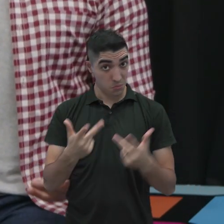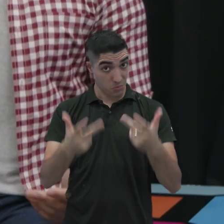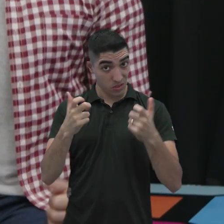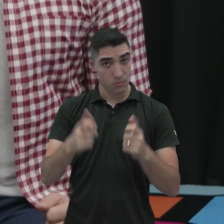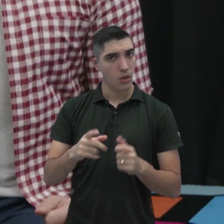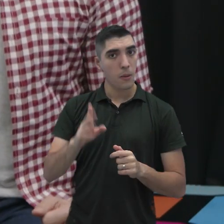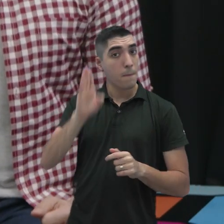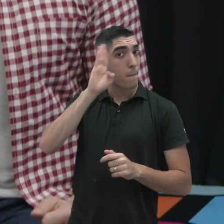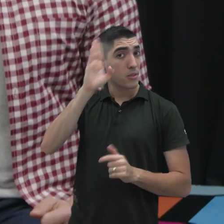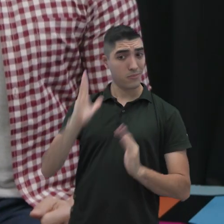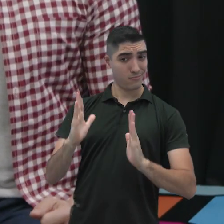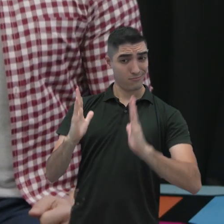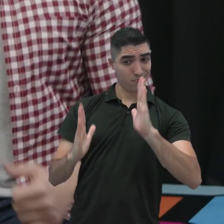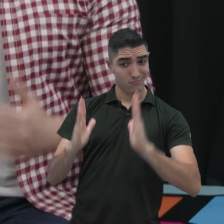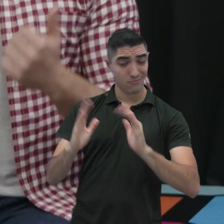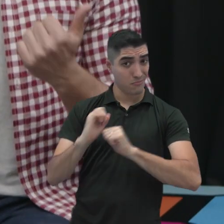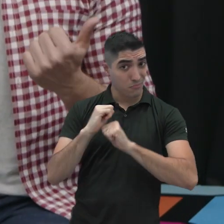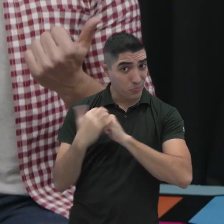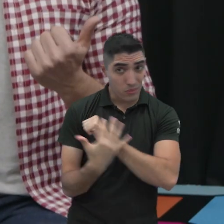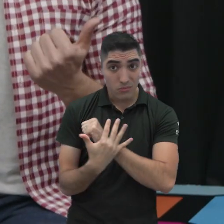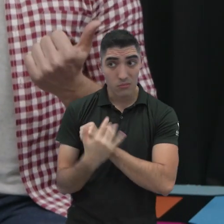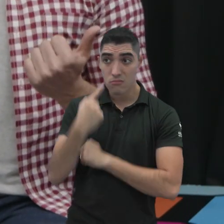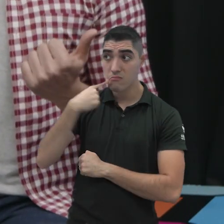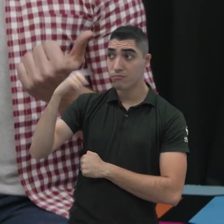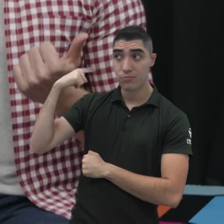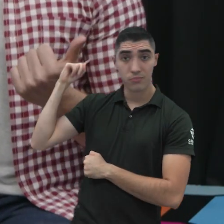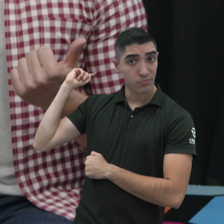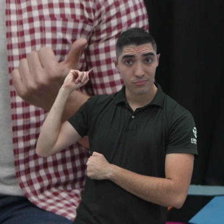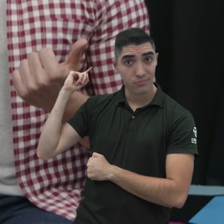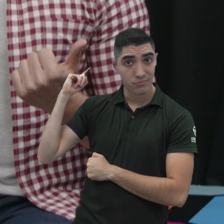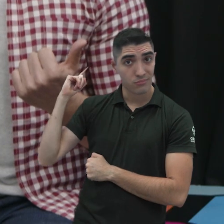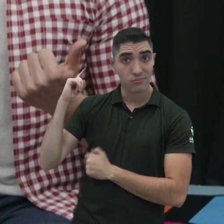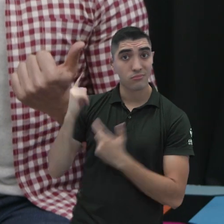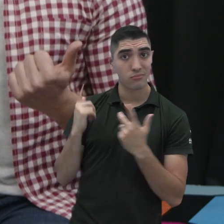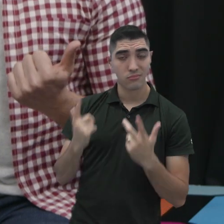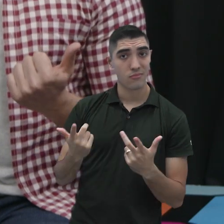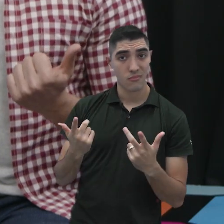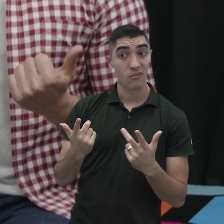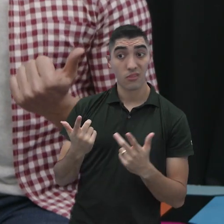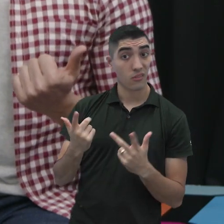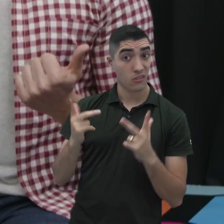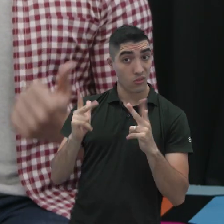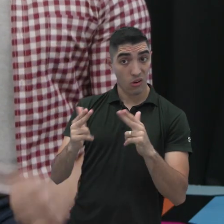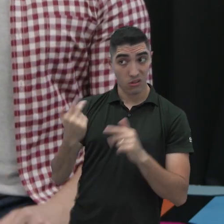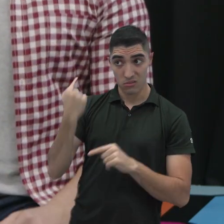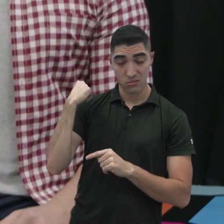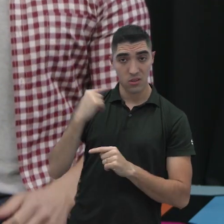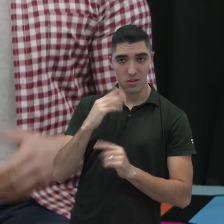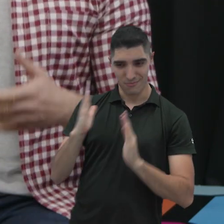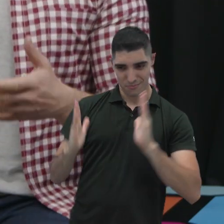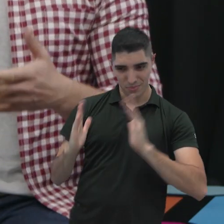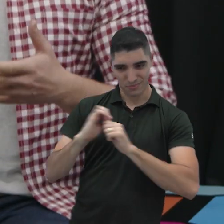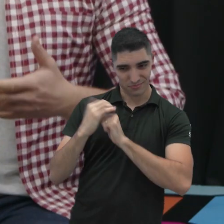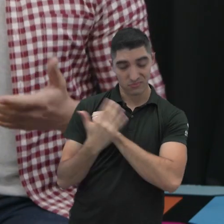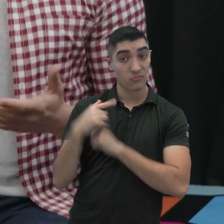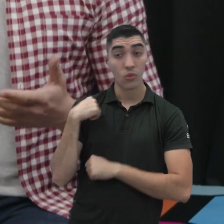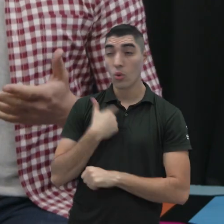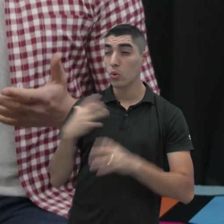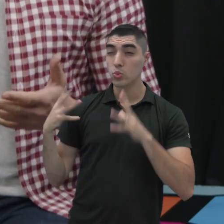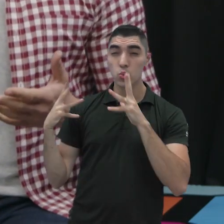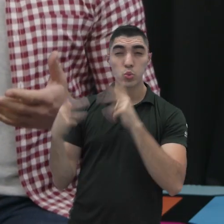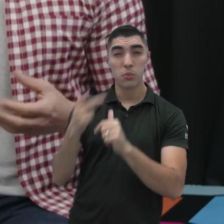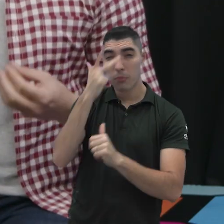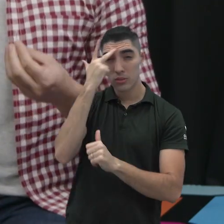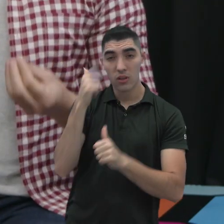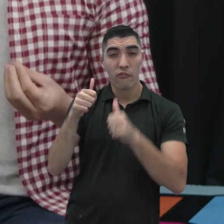especialmente na pandemia, né? Não faz muito tempo, a memória das pessoas nem sempre é tão longa assim, mas na pandemia a gente ficou preso em casa por muito